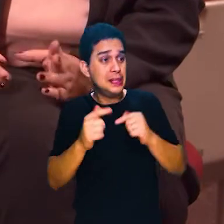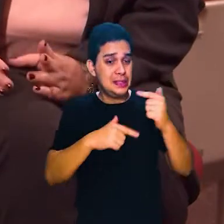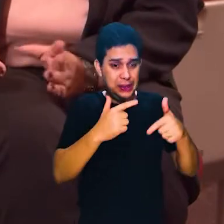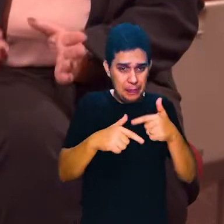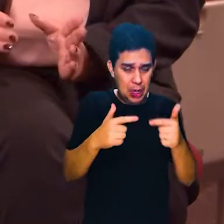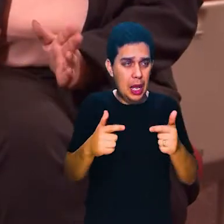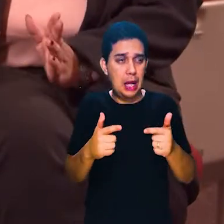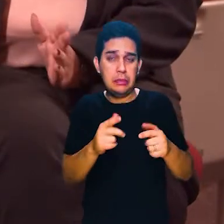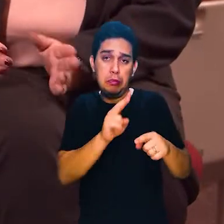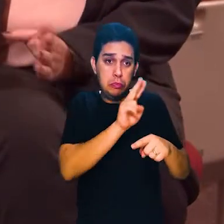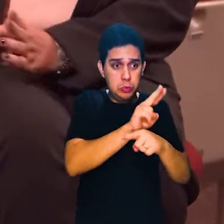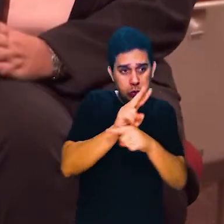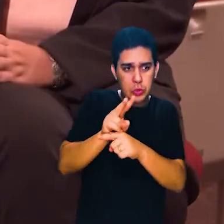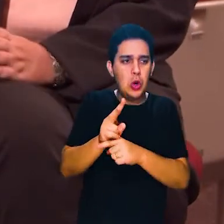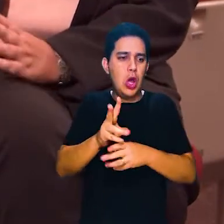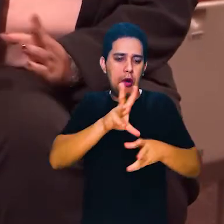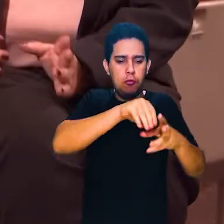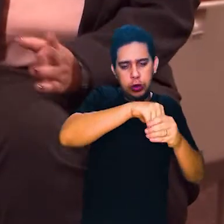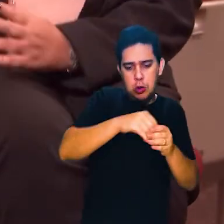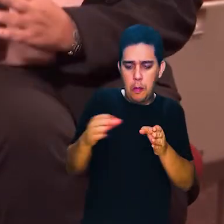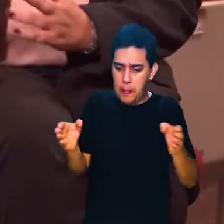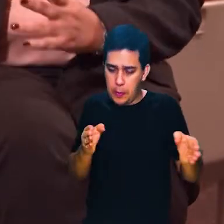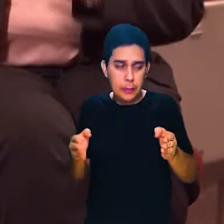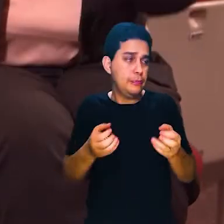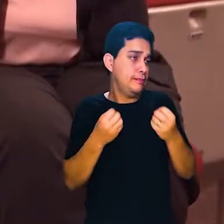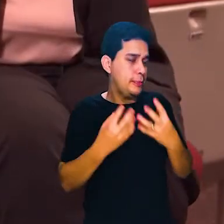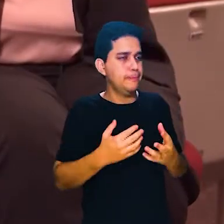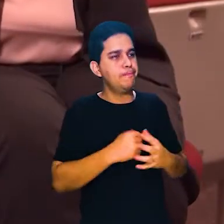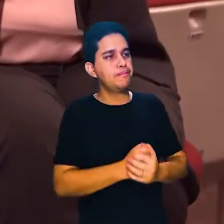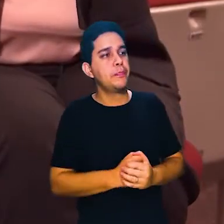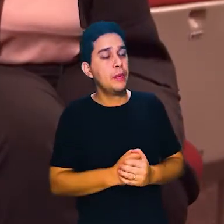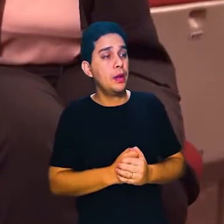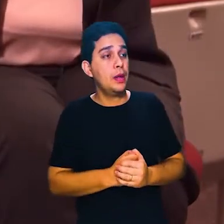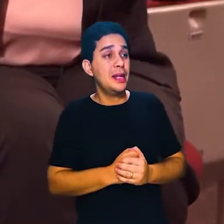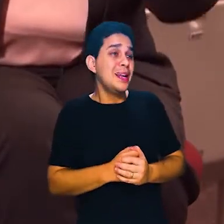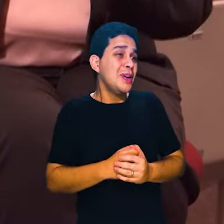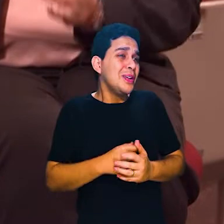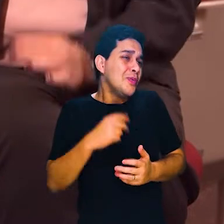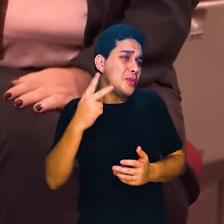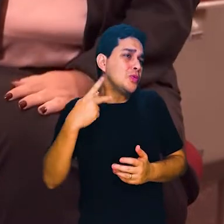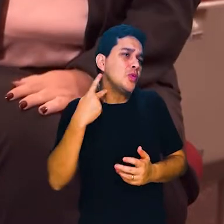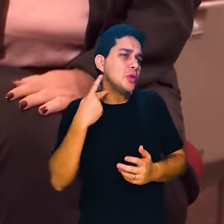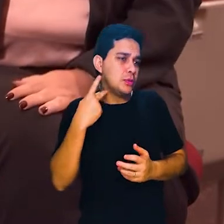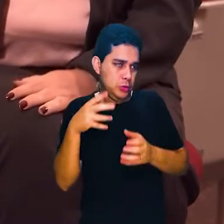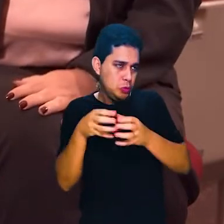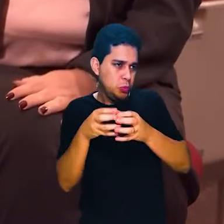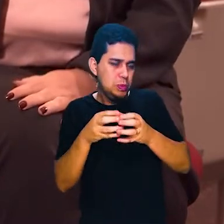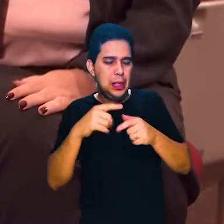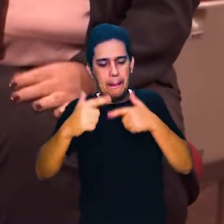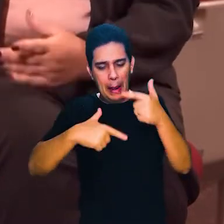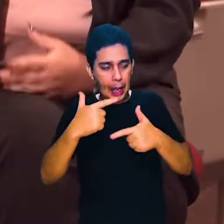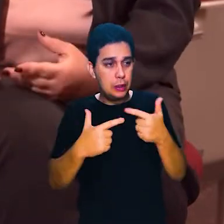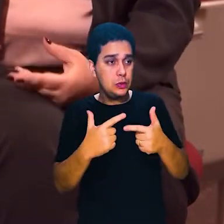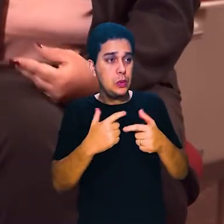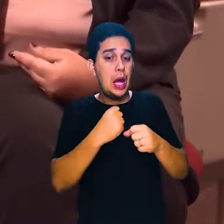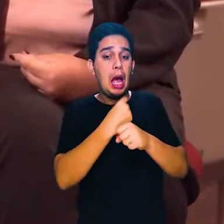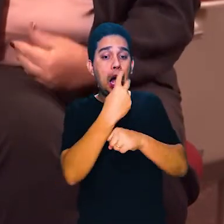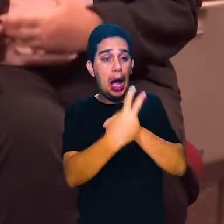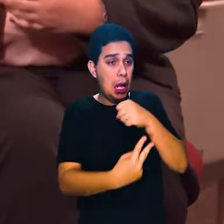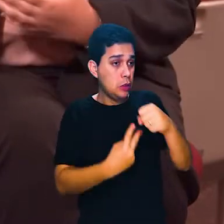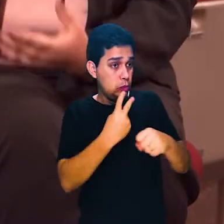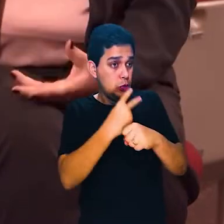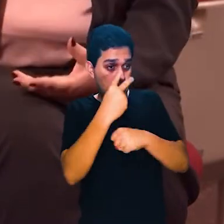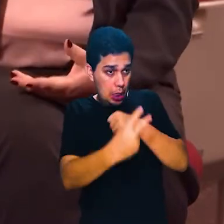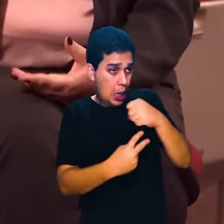biênio, que a gente, de 2 em 2 anos, há uma troca, né, de promotores para essas funções, muitas vezes eles